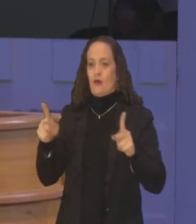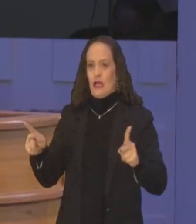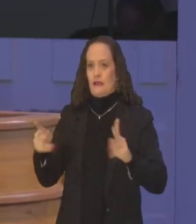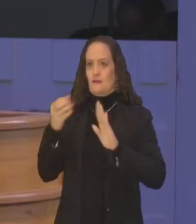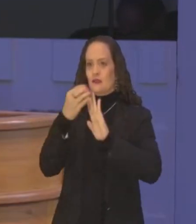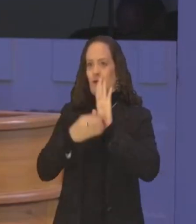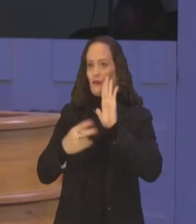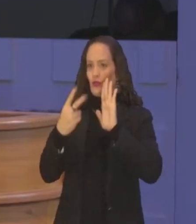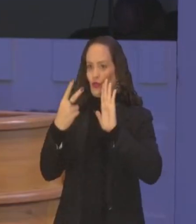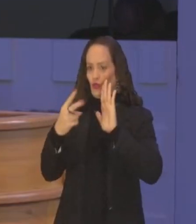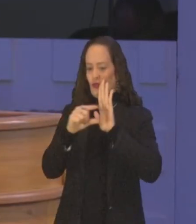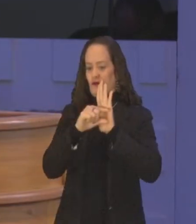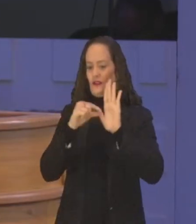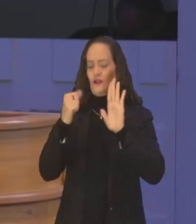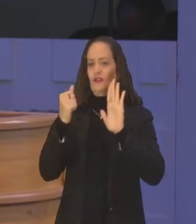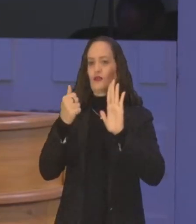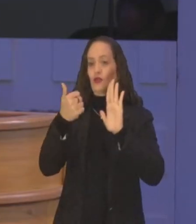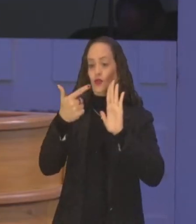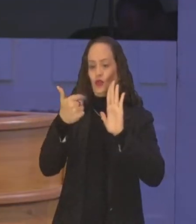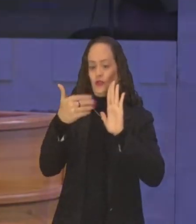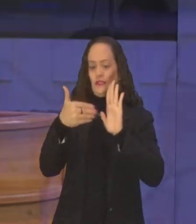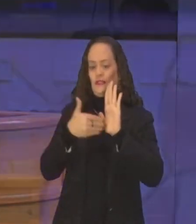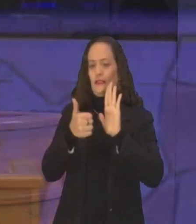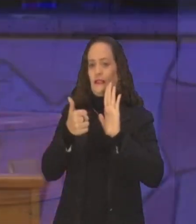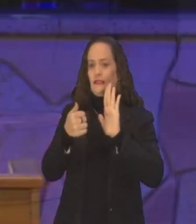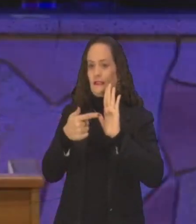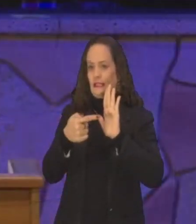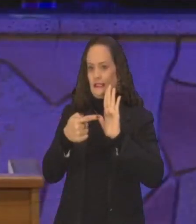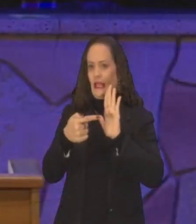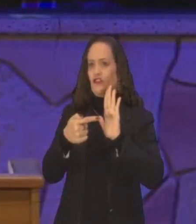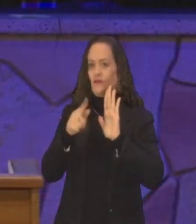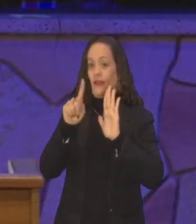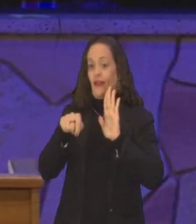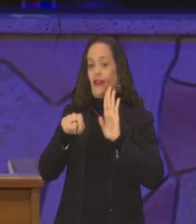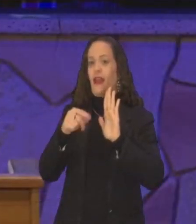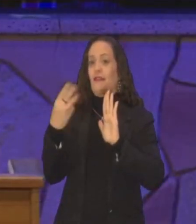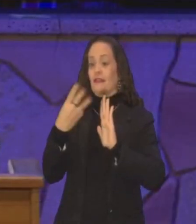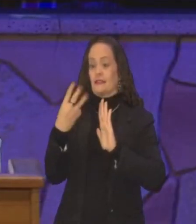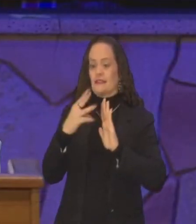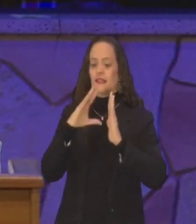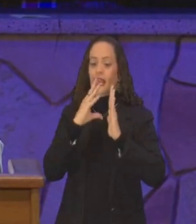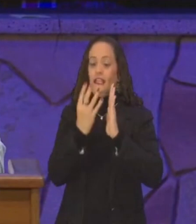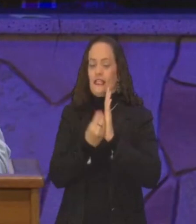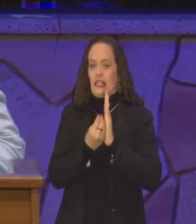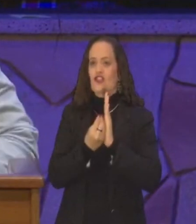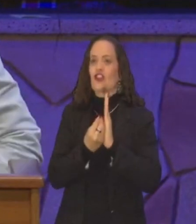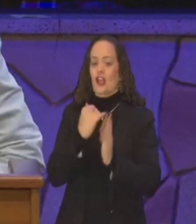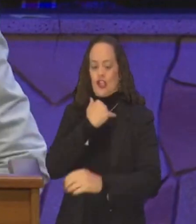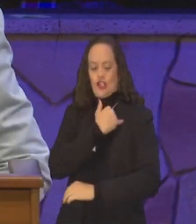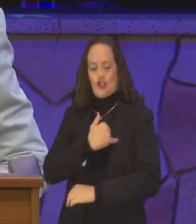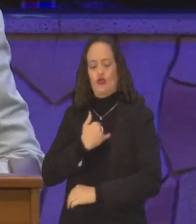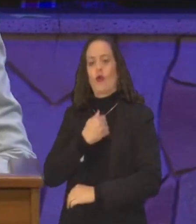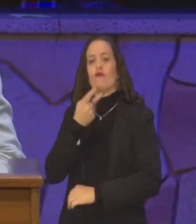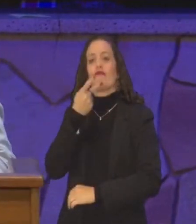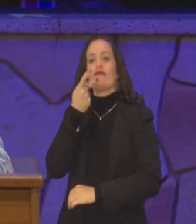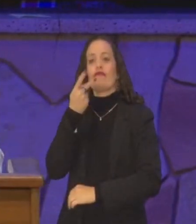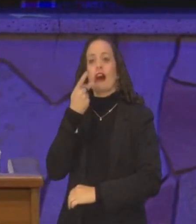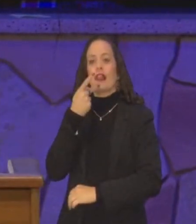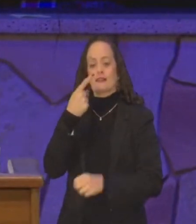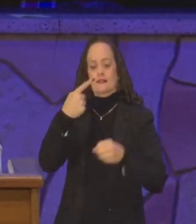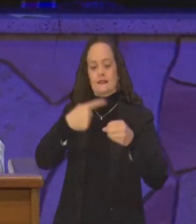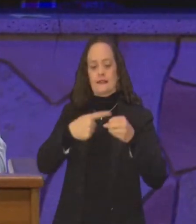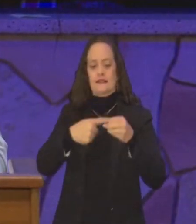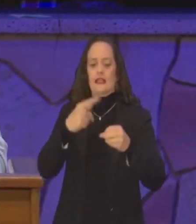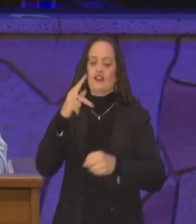12 a 17, que é a terceira igreja citada por João, a igreja na cidade de Pérgamo.